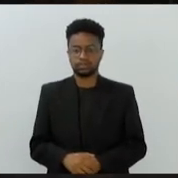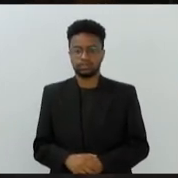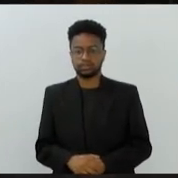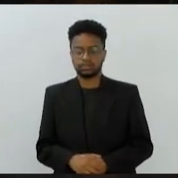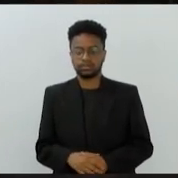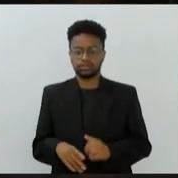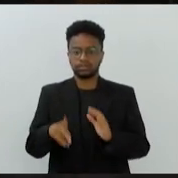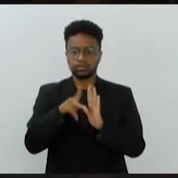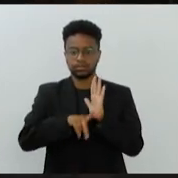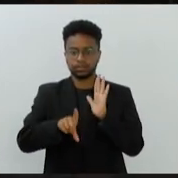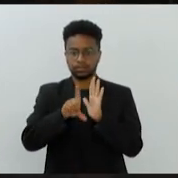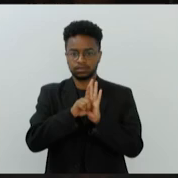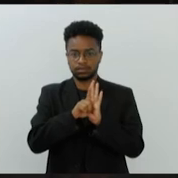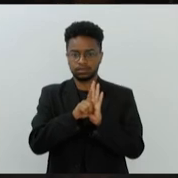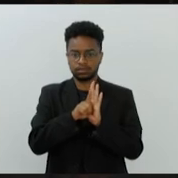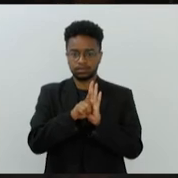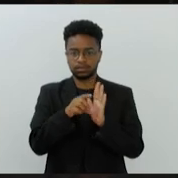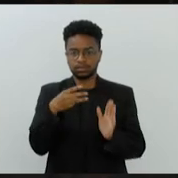Projeto de lei